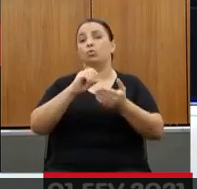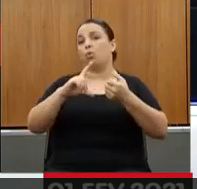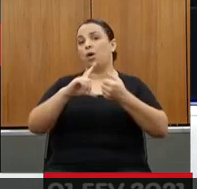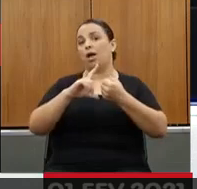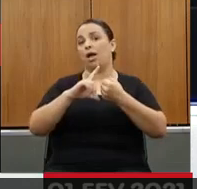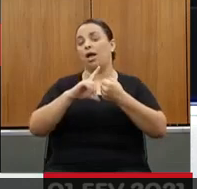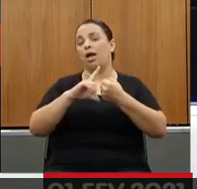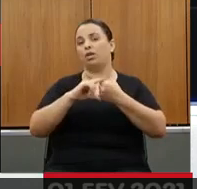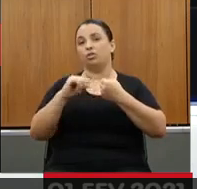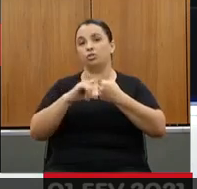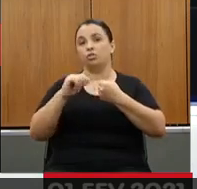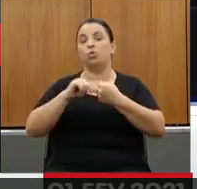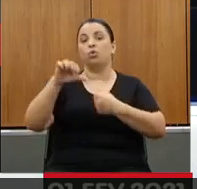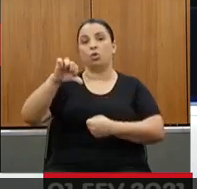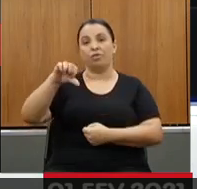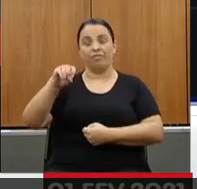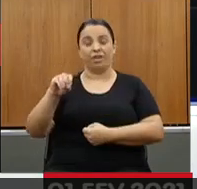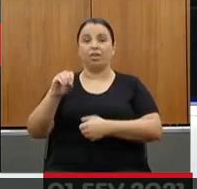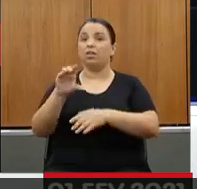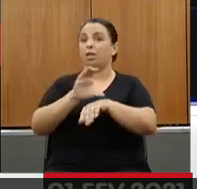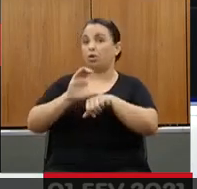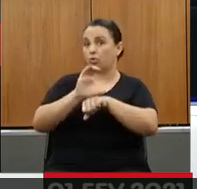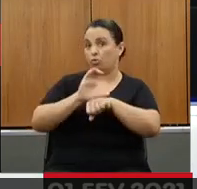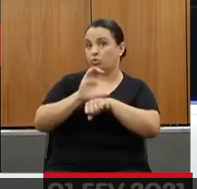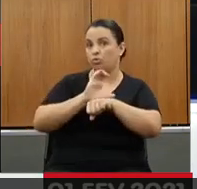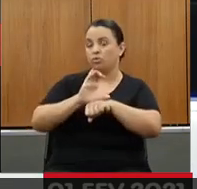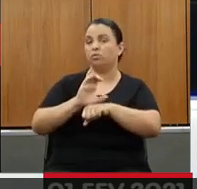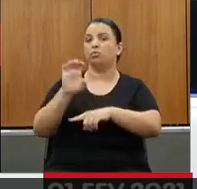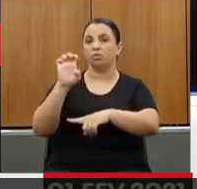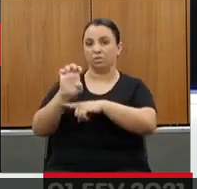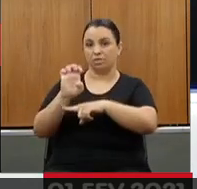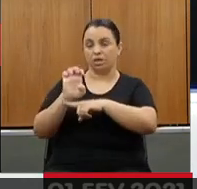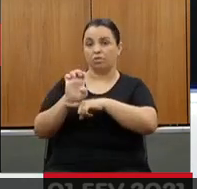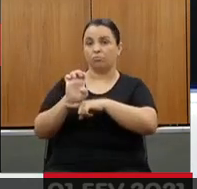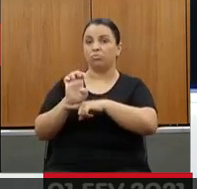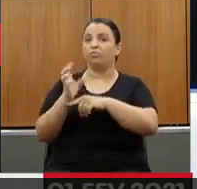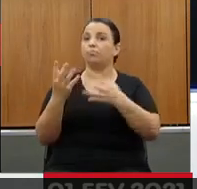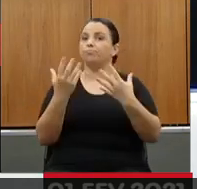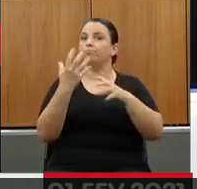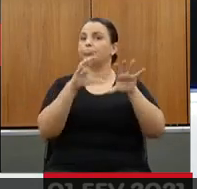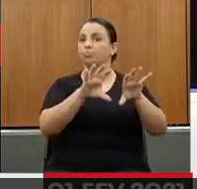Estado, cujo teor será publicado no Diário do Legislativo.